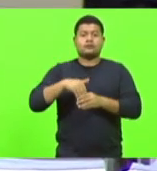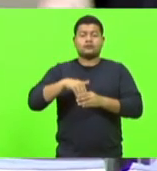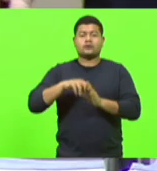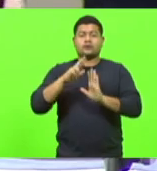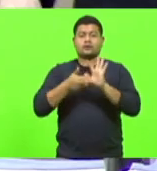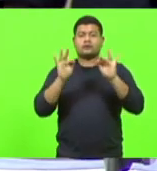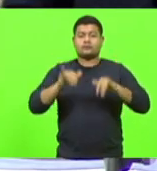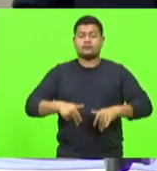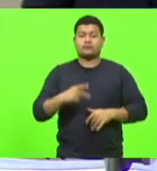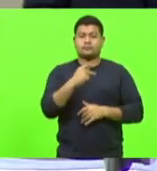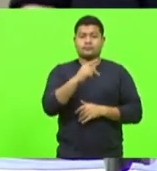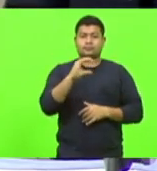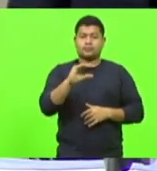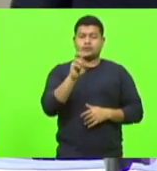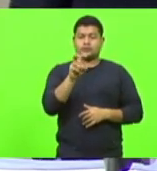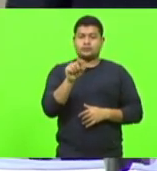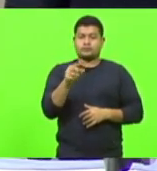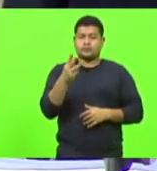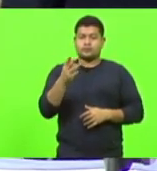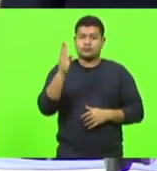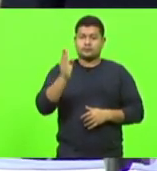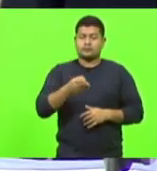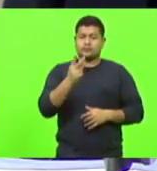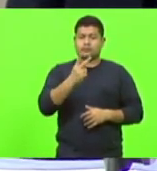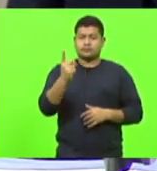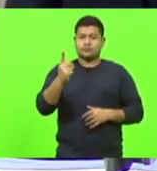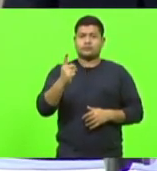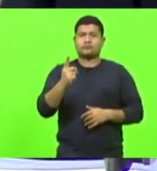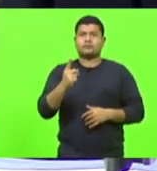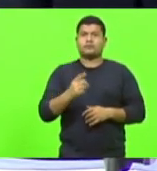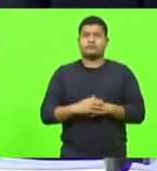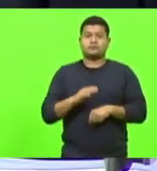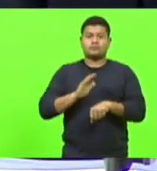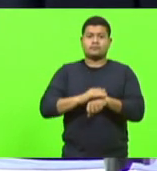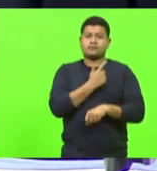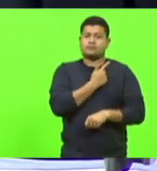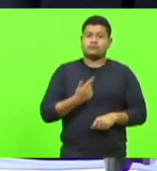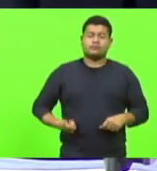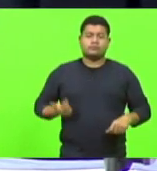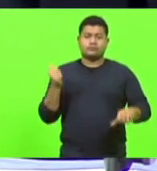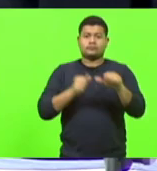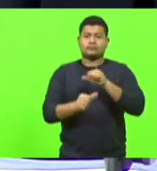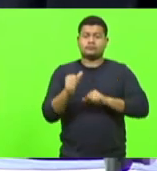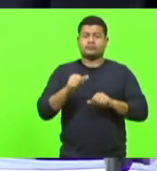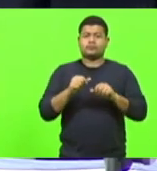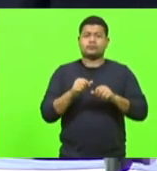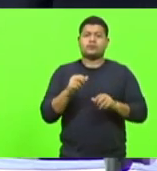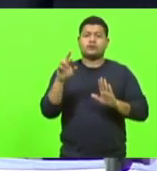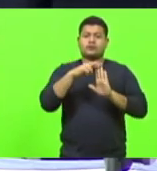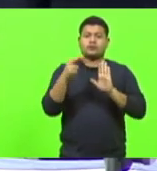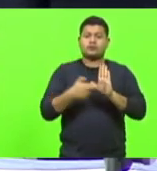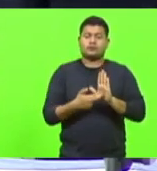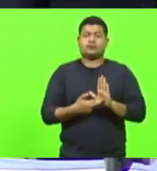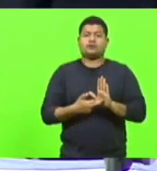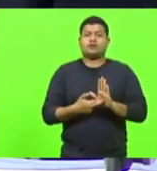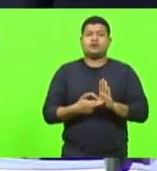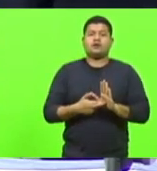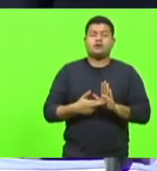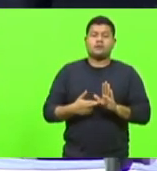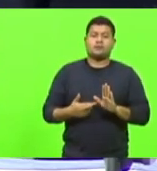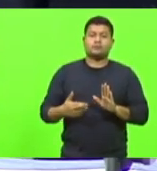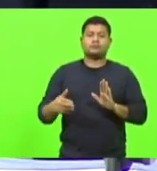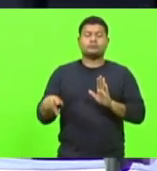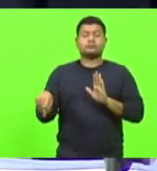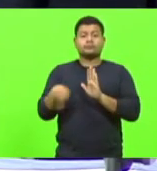redação final da PEC 5.3 2021 autor Governo do Estado altera o Regimento alterar o regime próprio da previdência